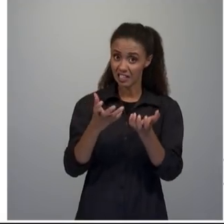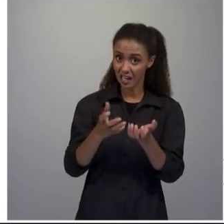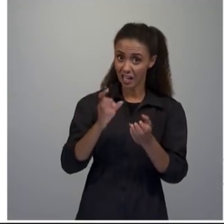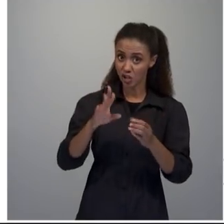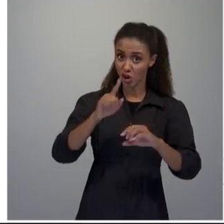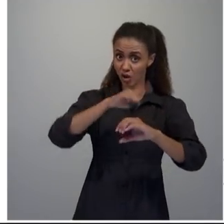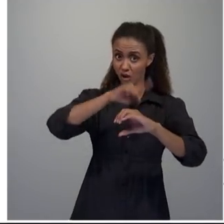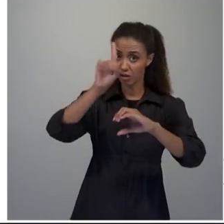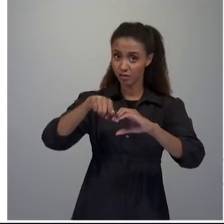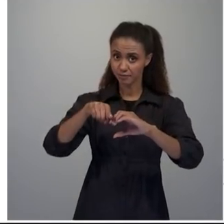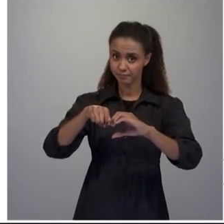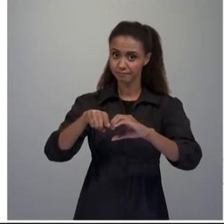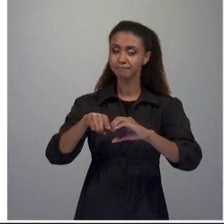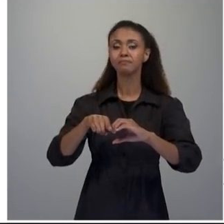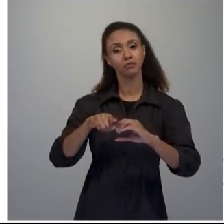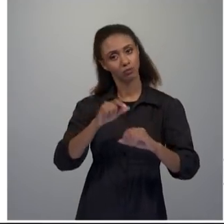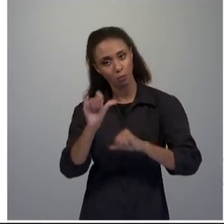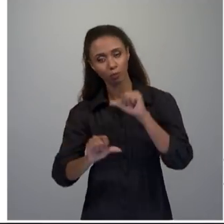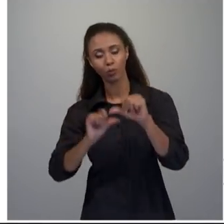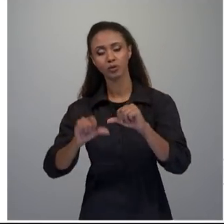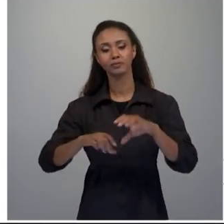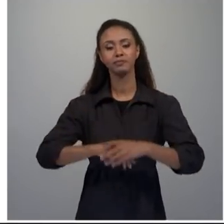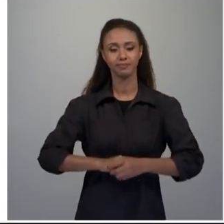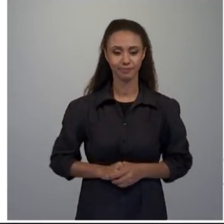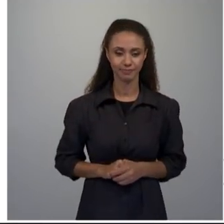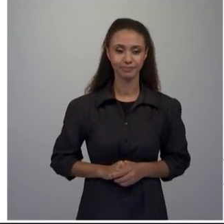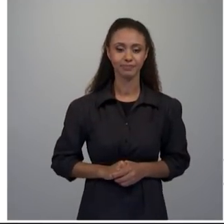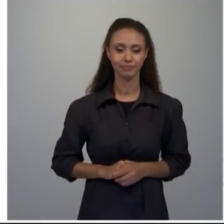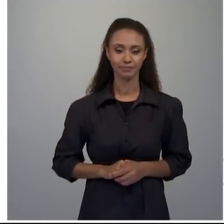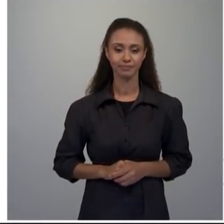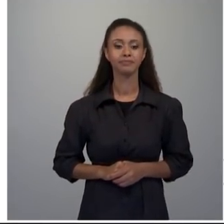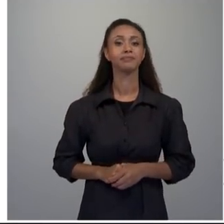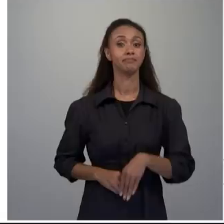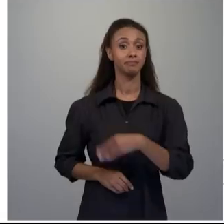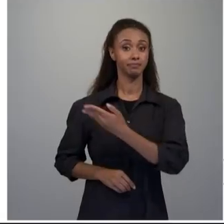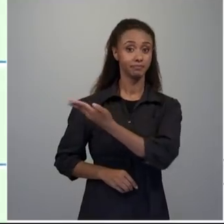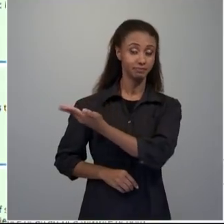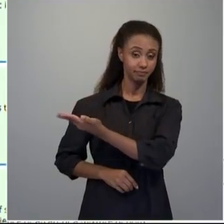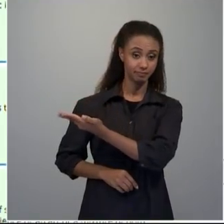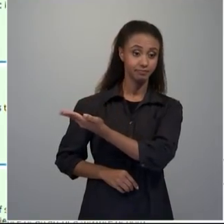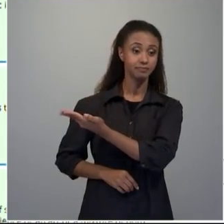aí de repente já publica artigos mais de metade gaider